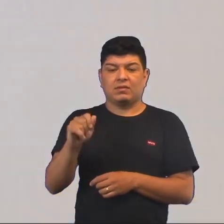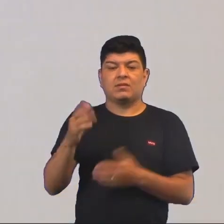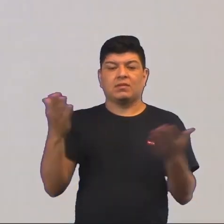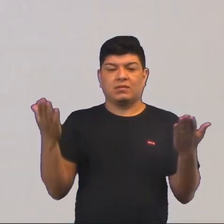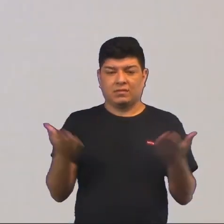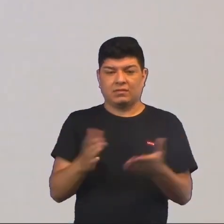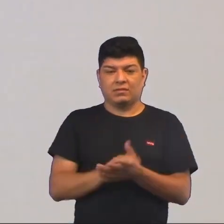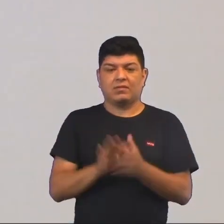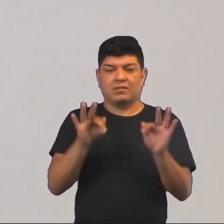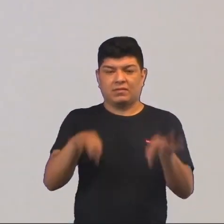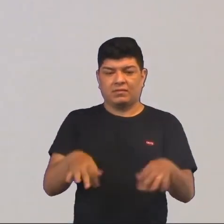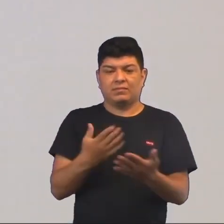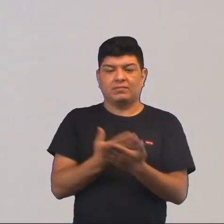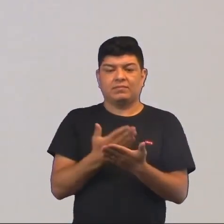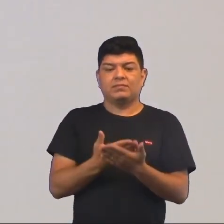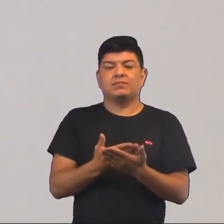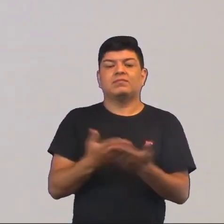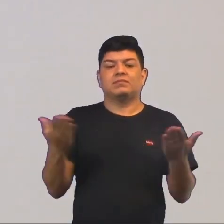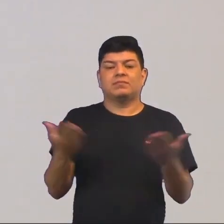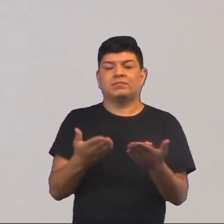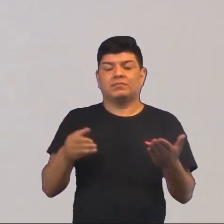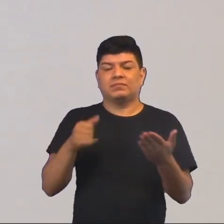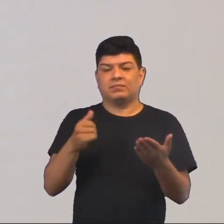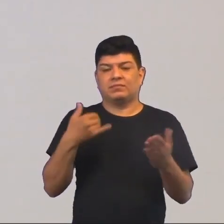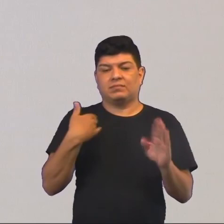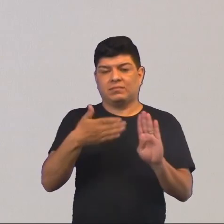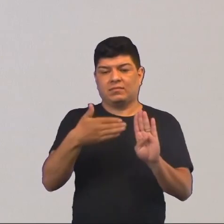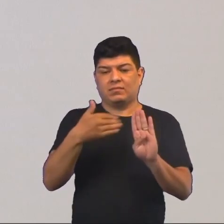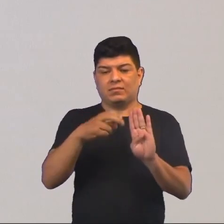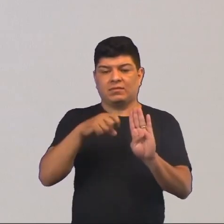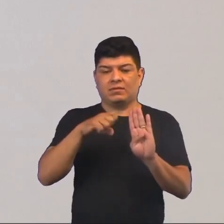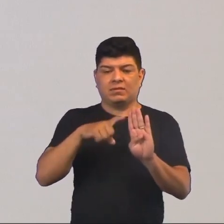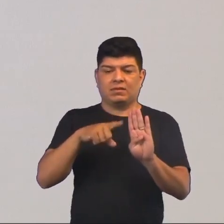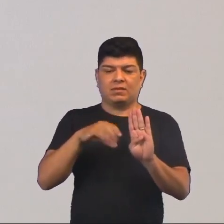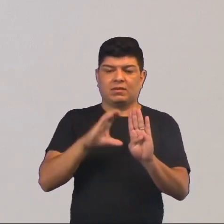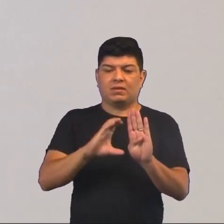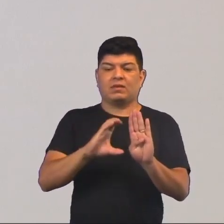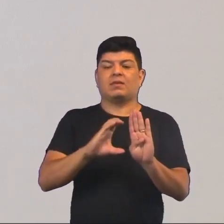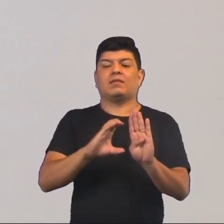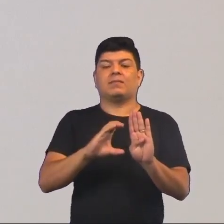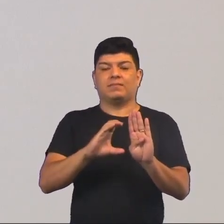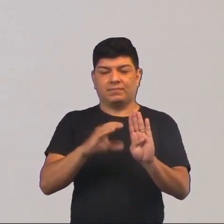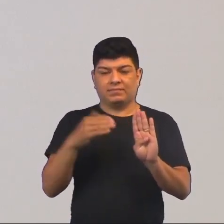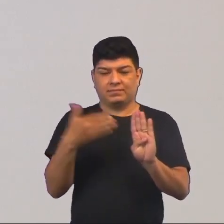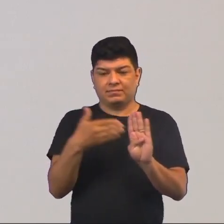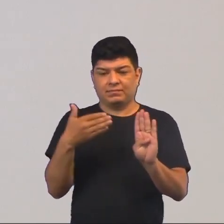Com isso, a gente encerra a nossa aula de hoje. Se você quiser acessar esse conteúdo, basta